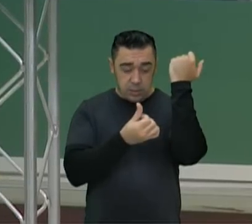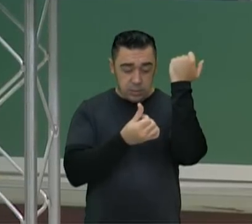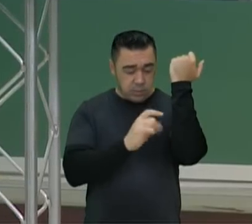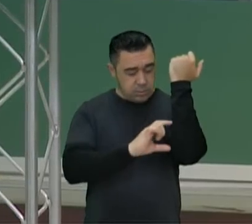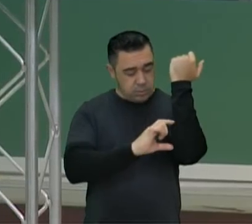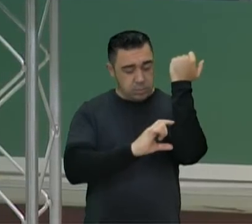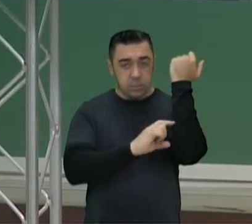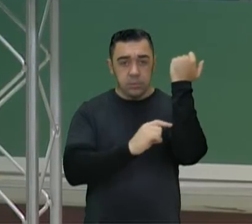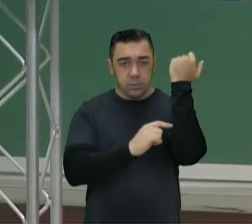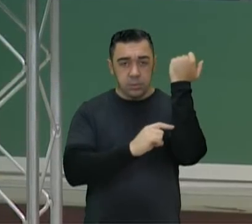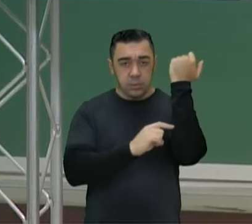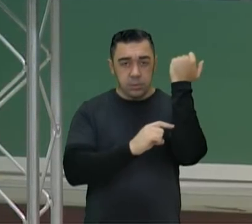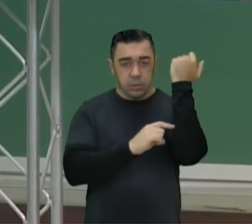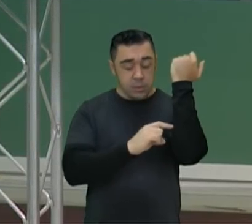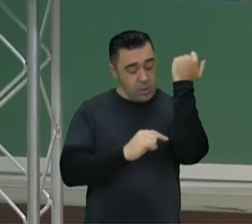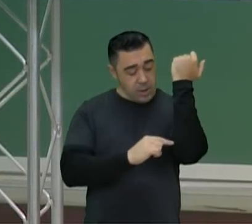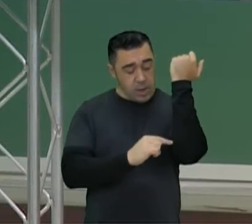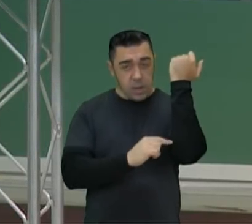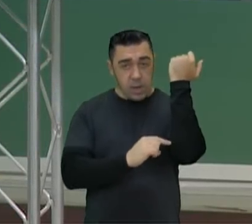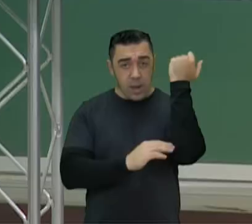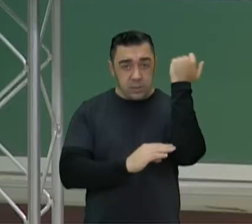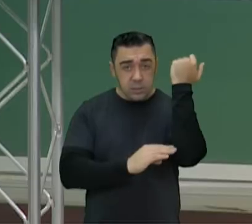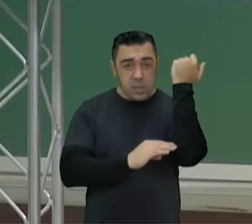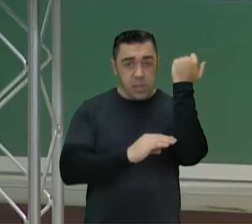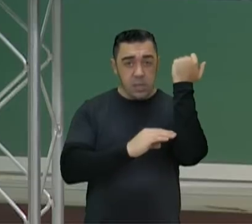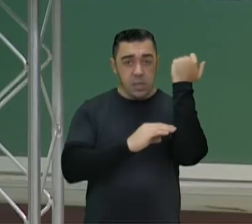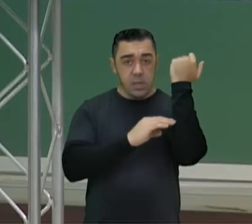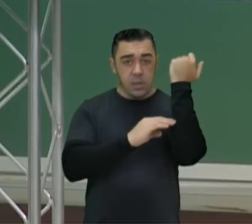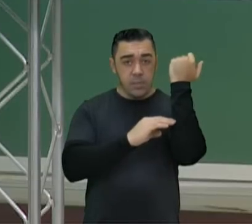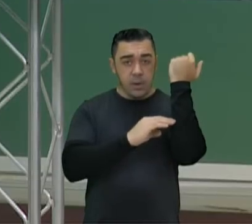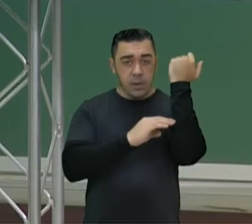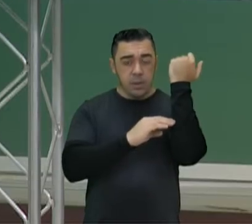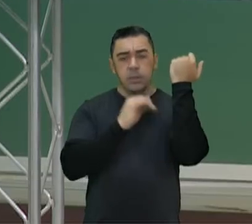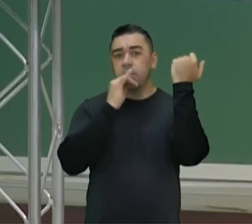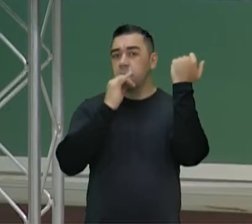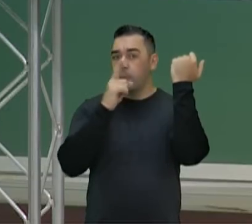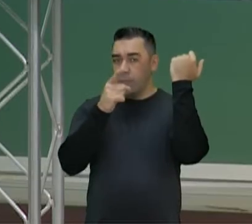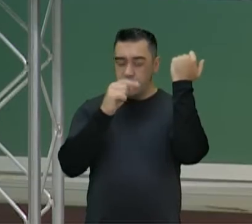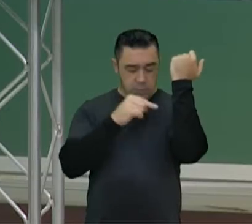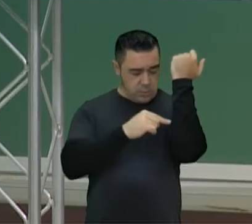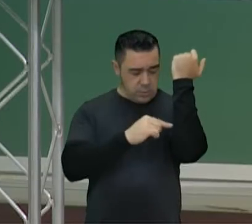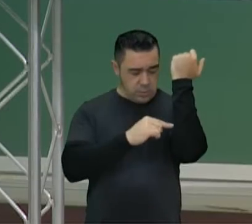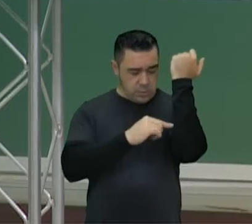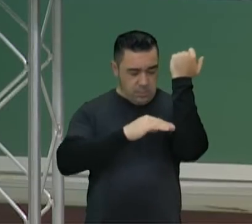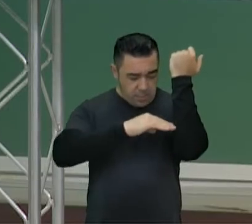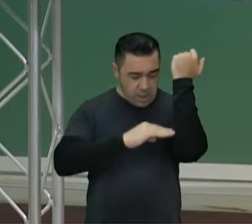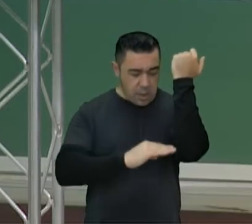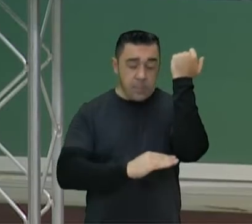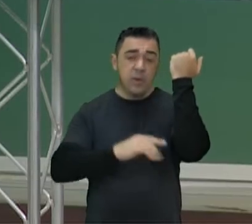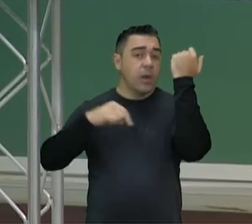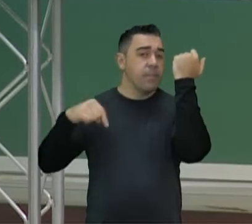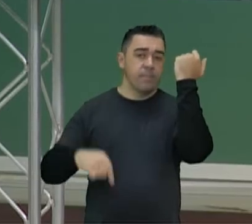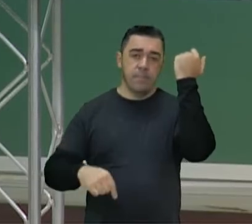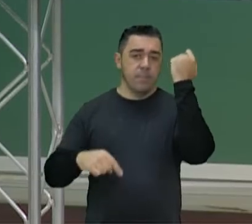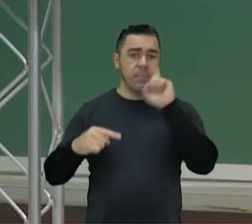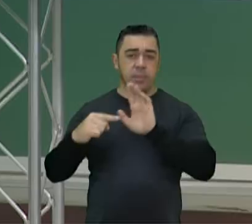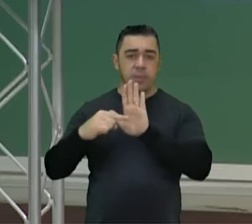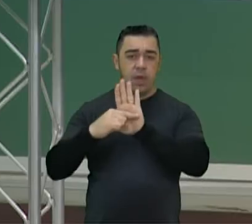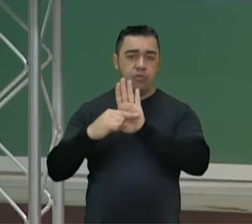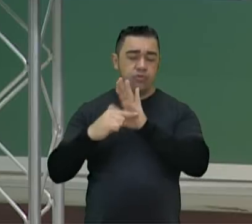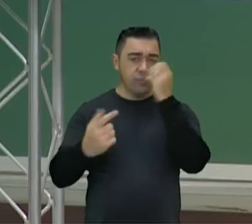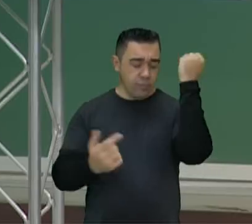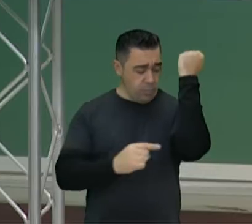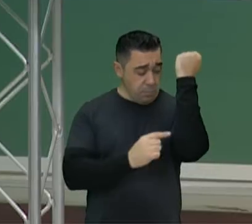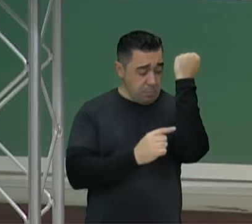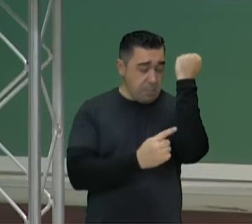zero, aqui é a origem. Se você contar para baixo, o número é negativo. Para cima, o